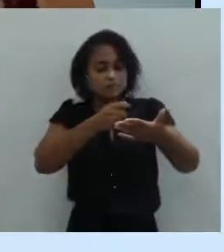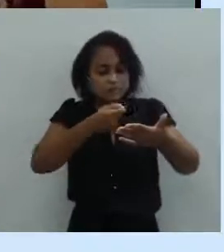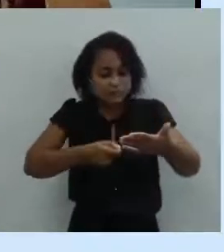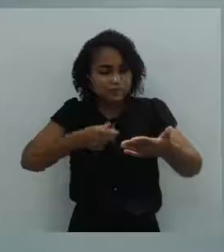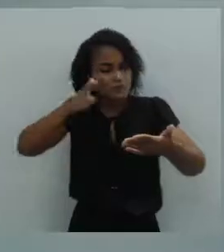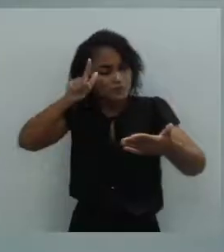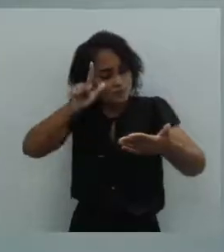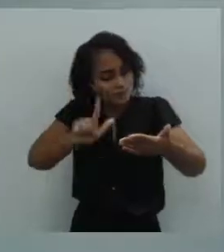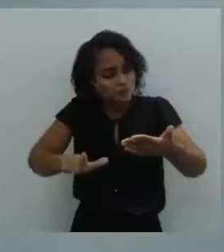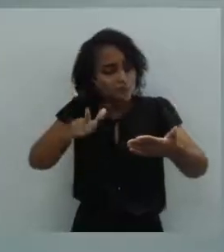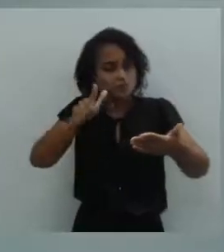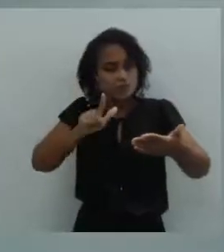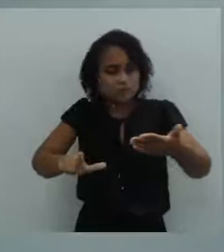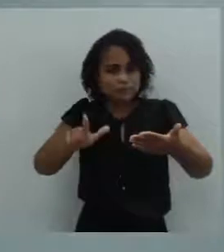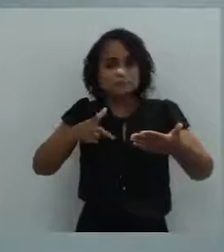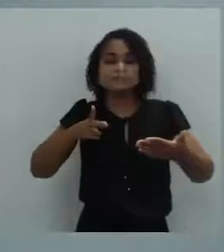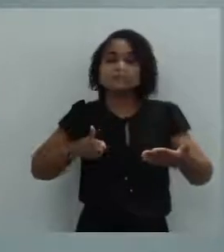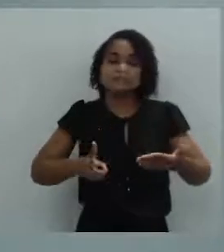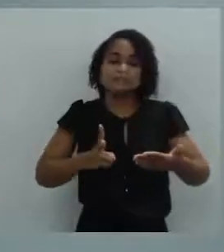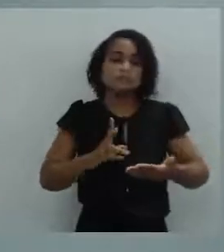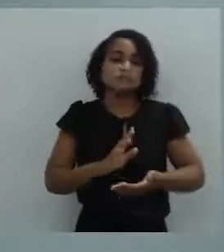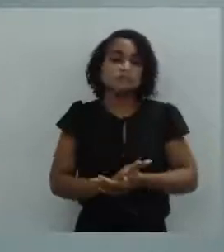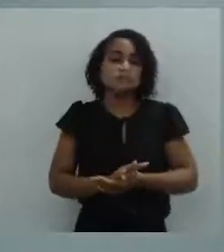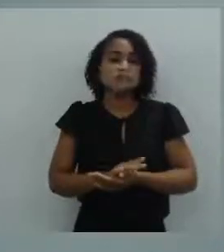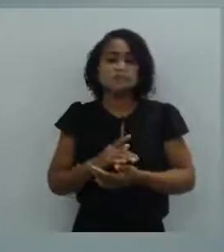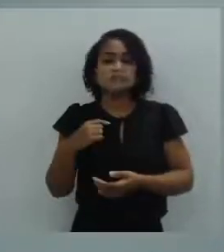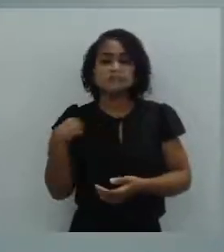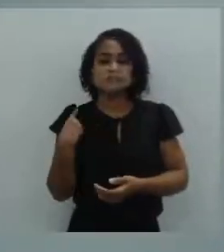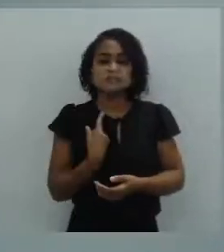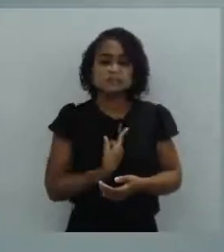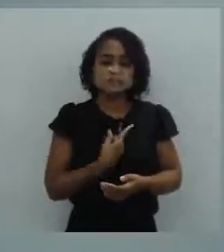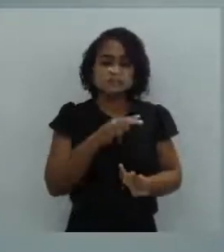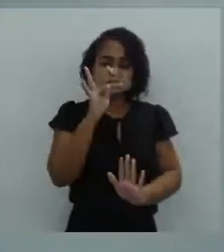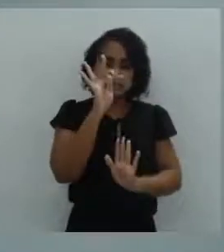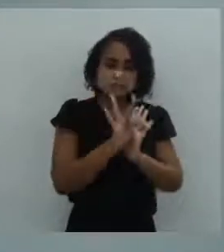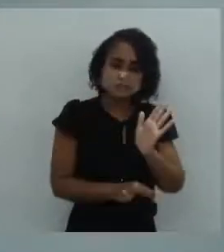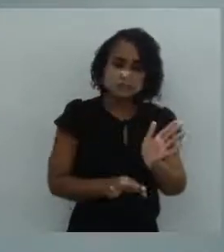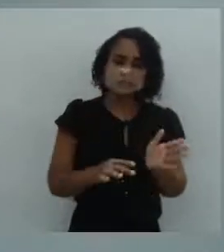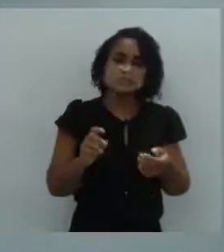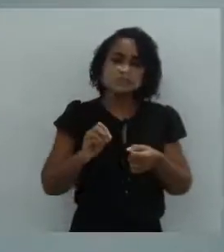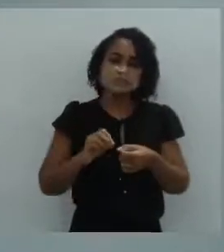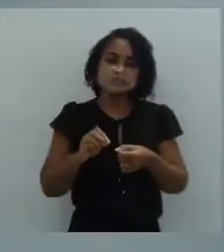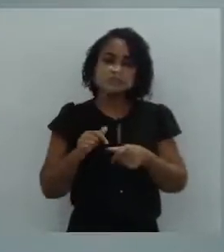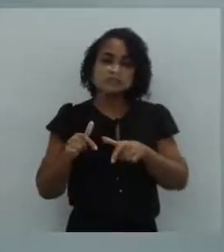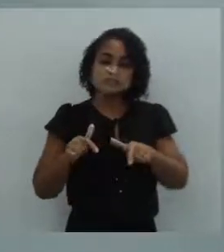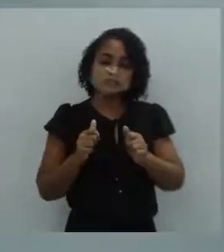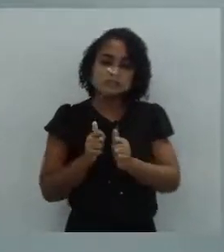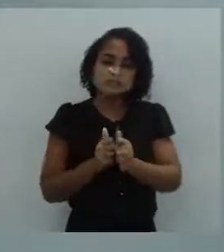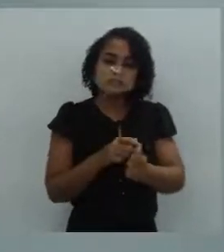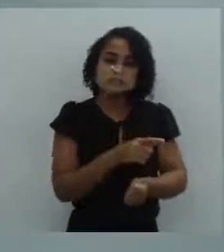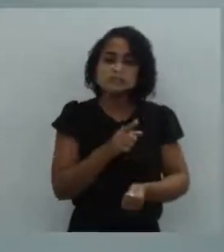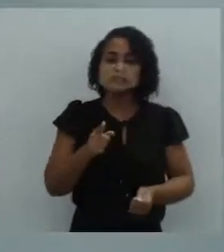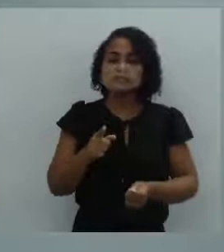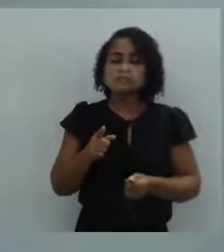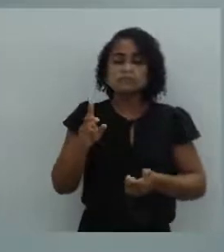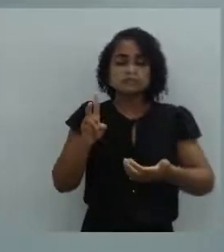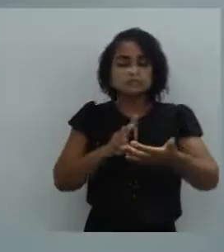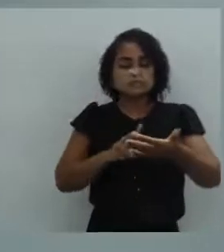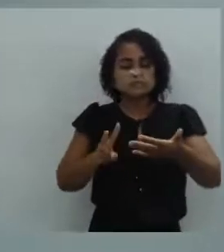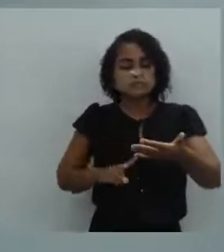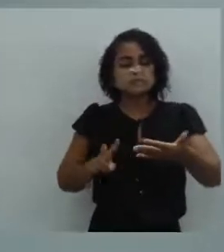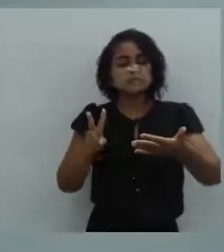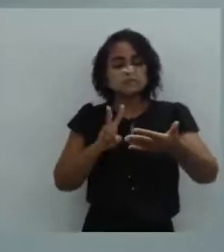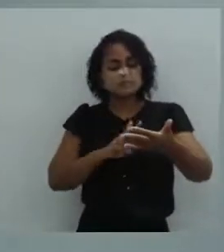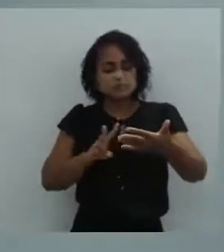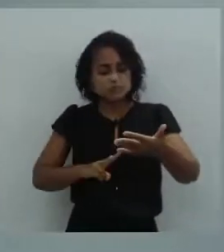reescrita. E isso a gente faz sempre. Até quando a gente traz um texto aqui, para trabalhar com vocês. A gente sempre está lendo e